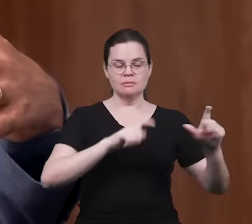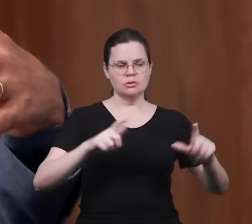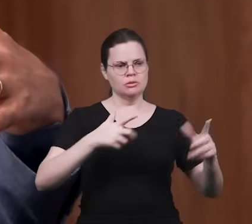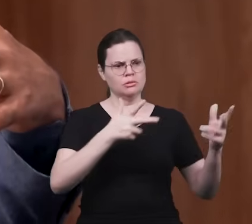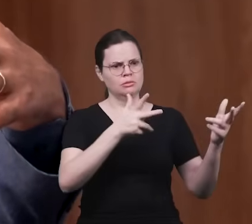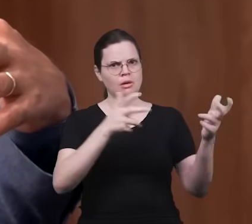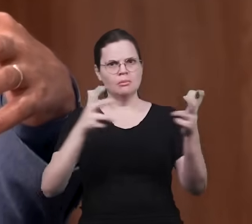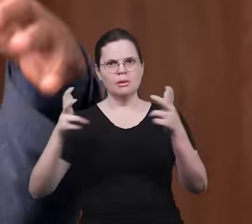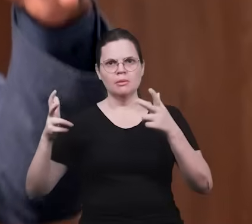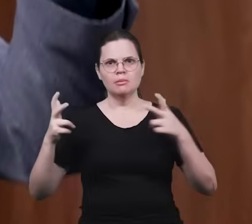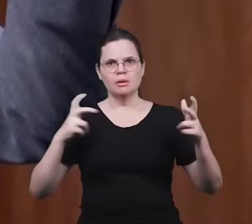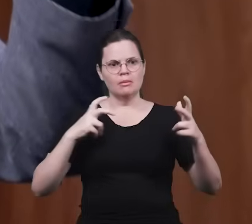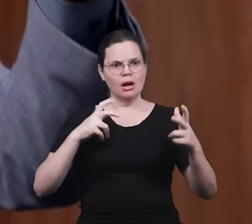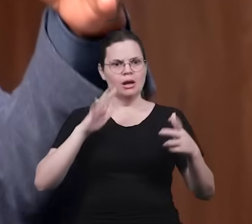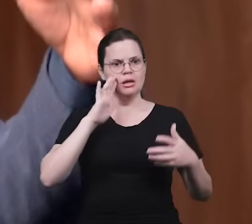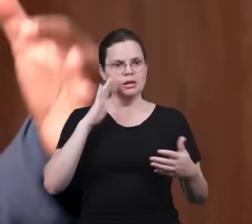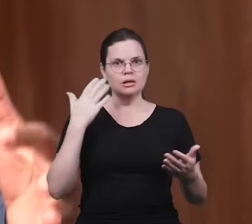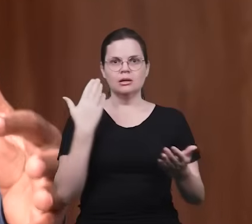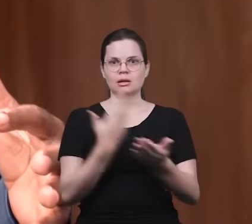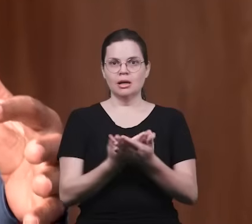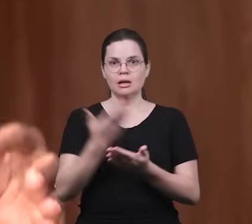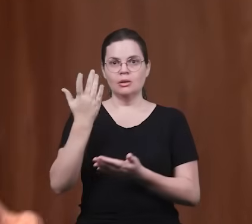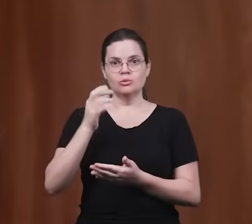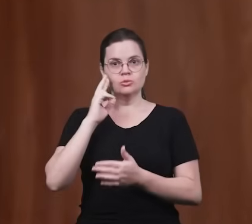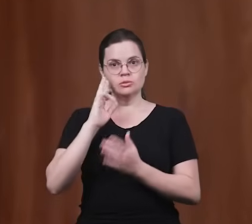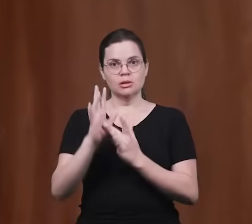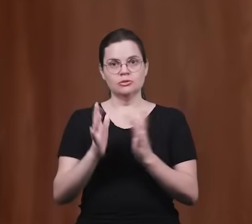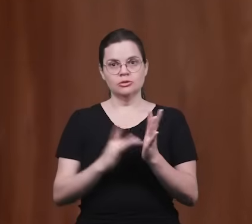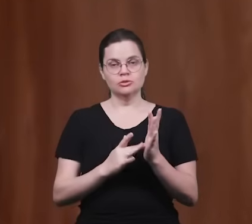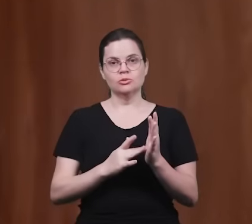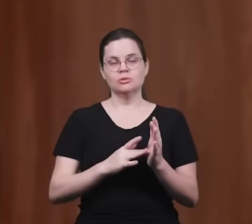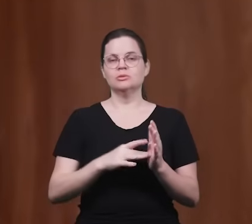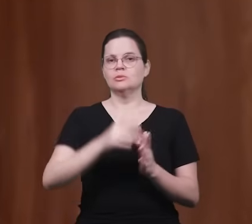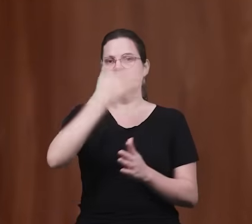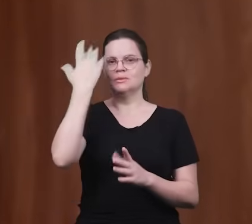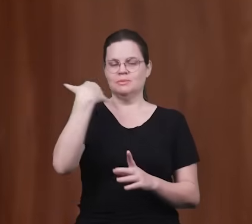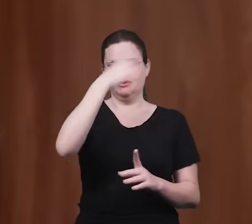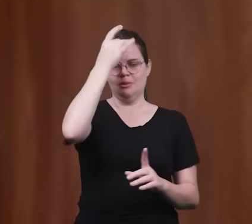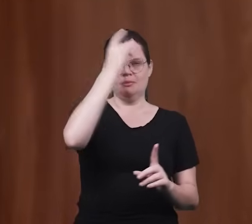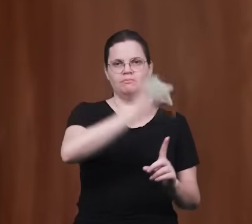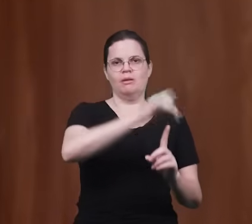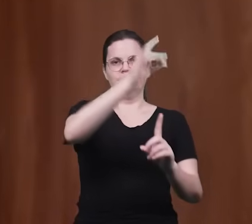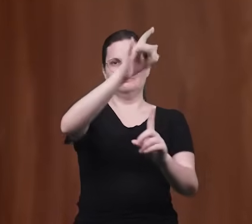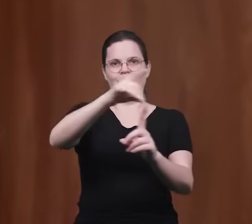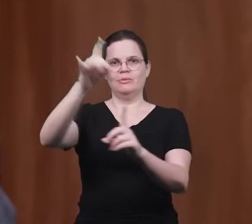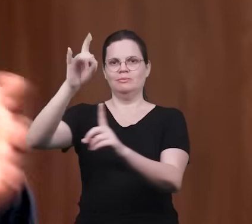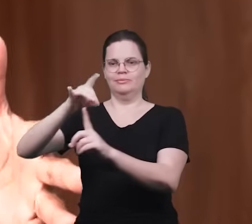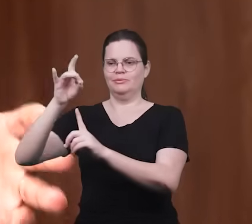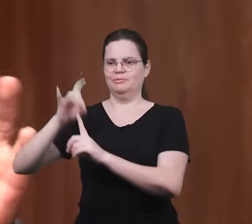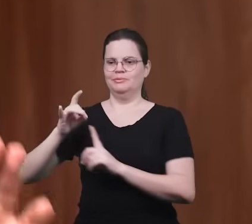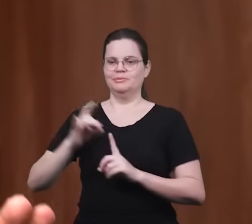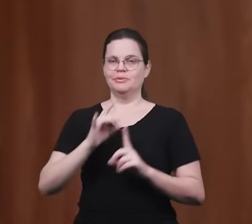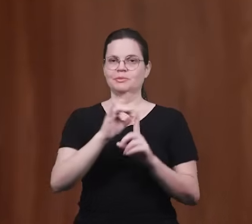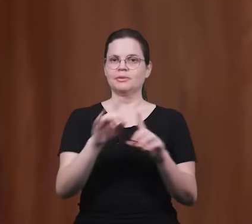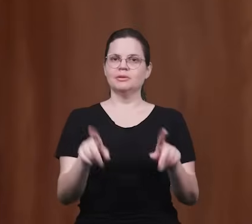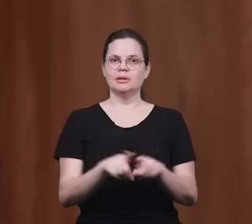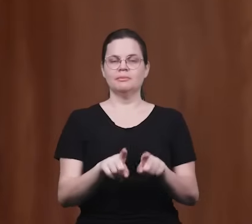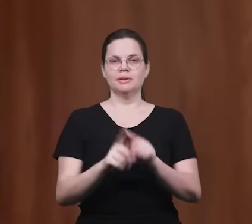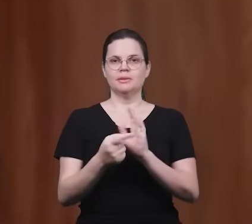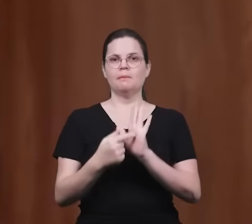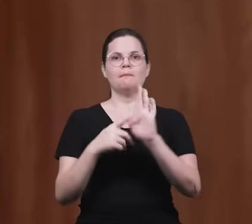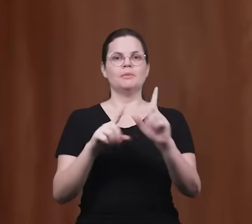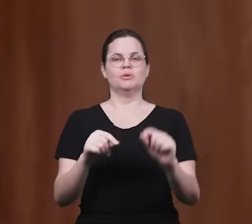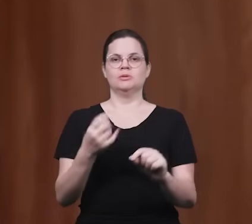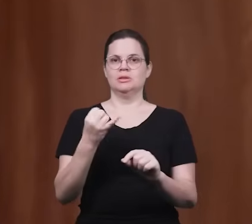creram, o Espírito Santo desceu sobre todos. O que mostra que, para se receber a bênção do